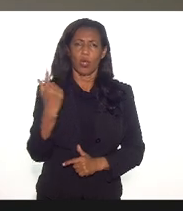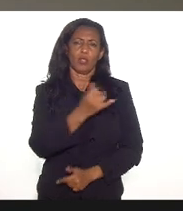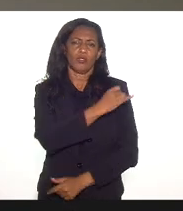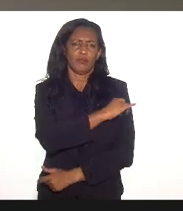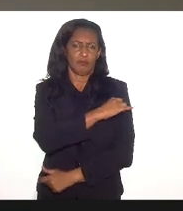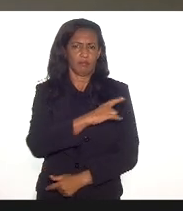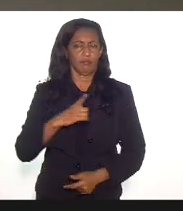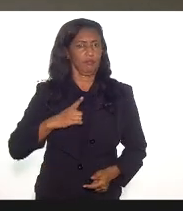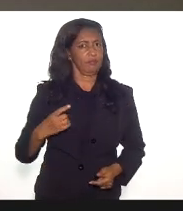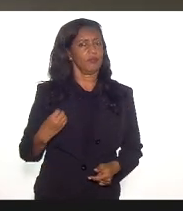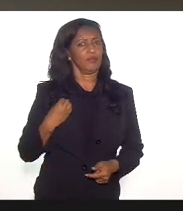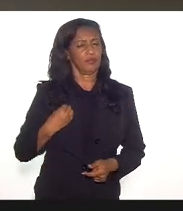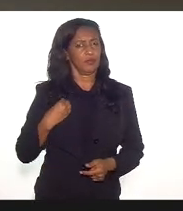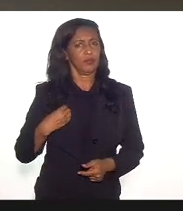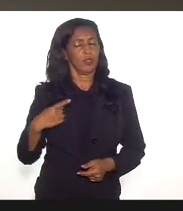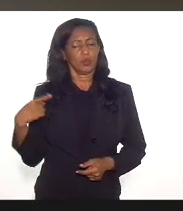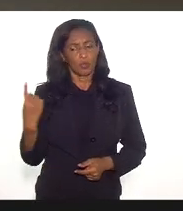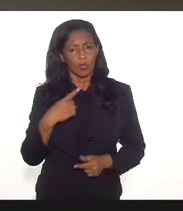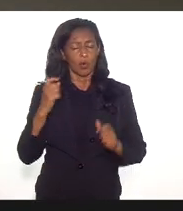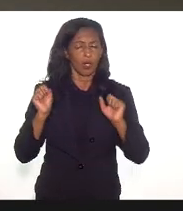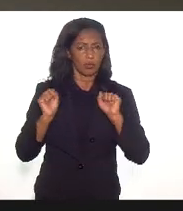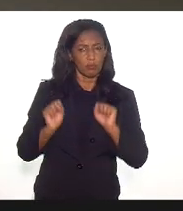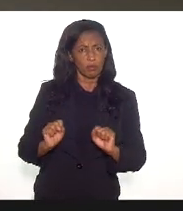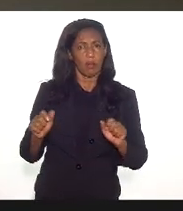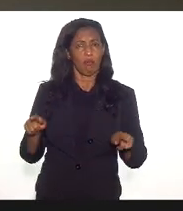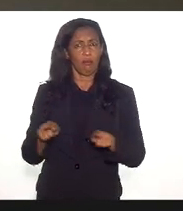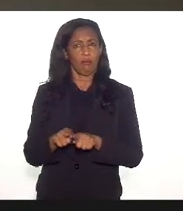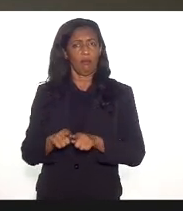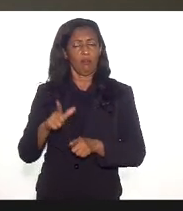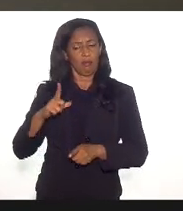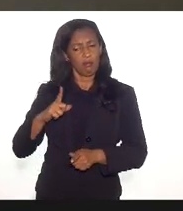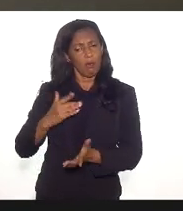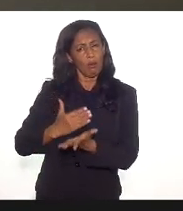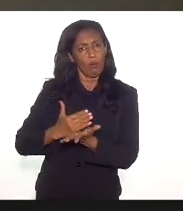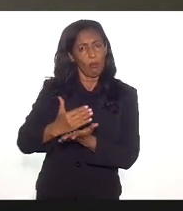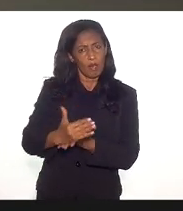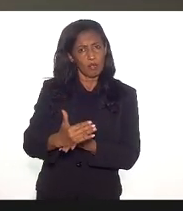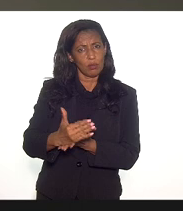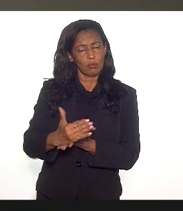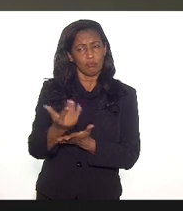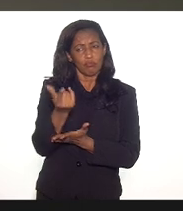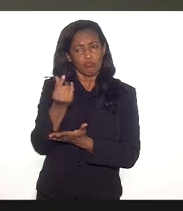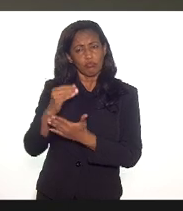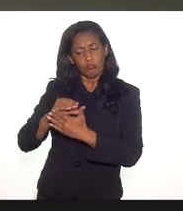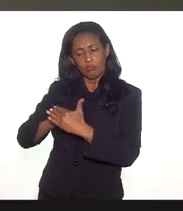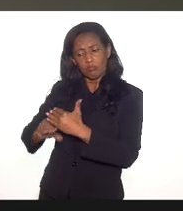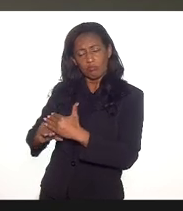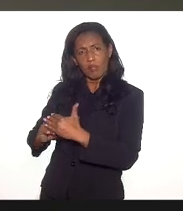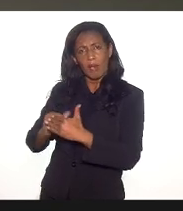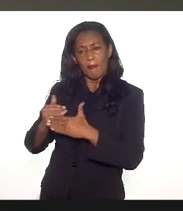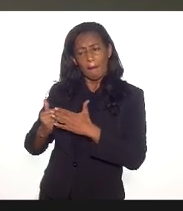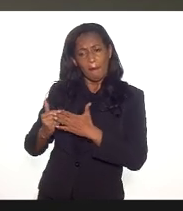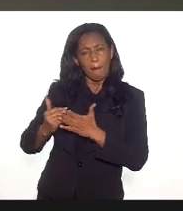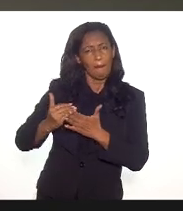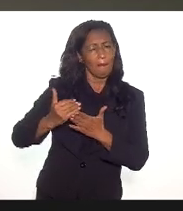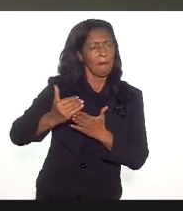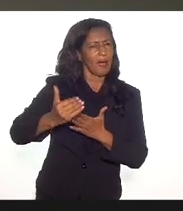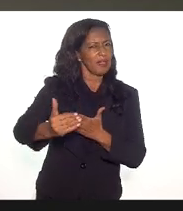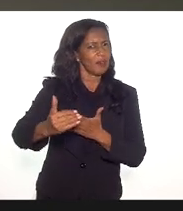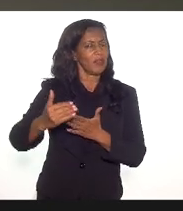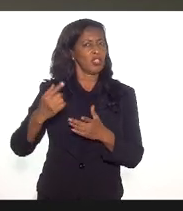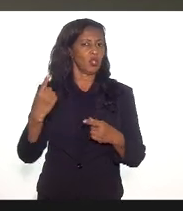pudesse também ter o início desse fundo um pouco mais à frente, e aí é uma